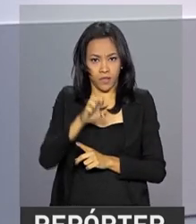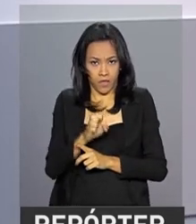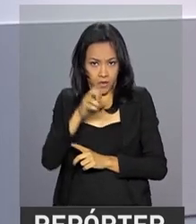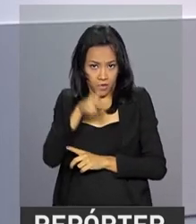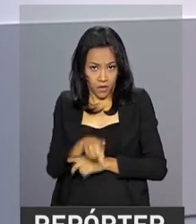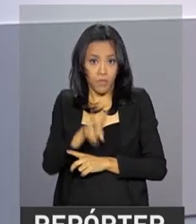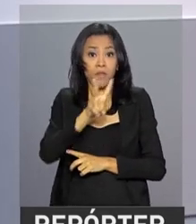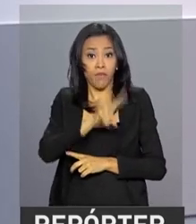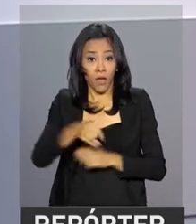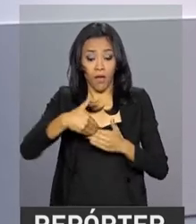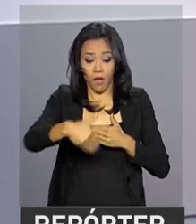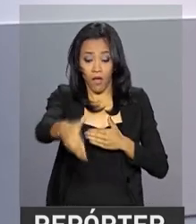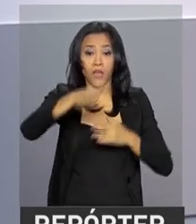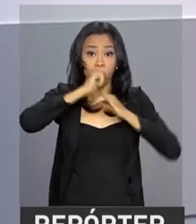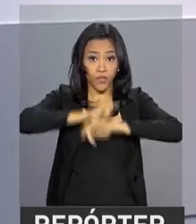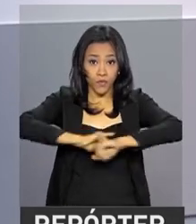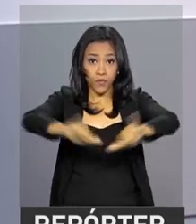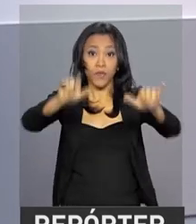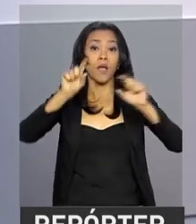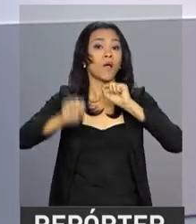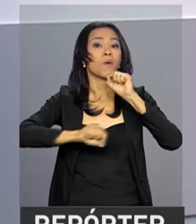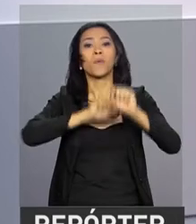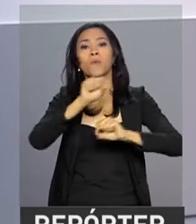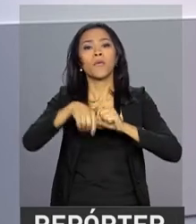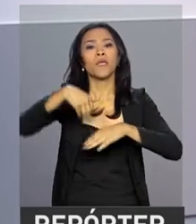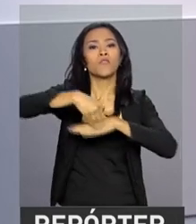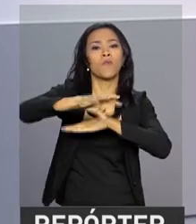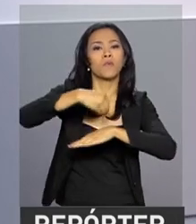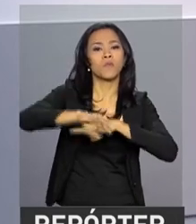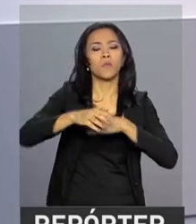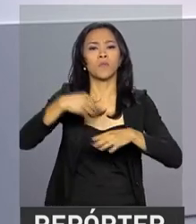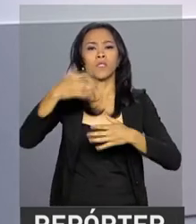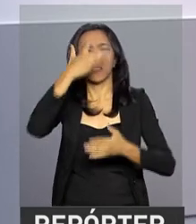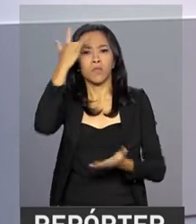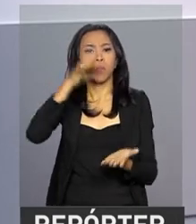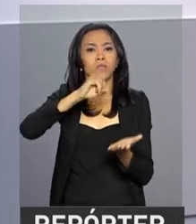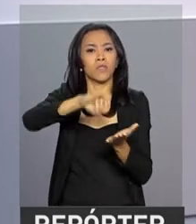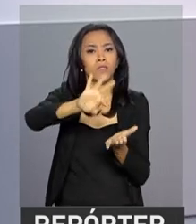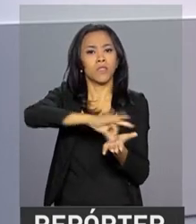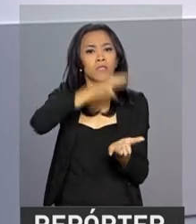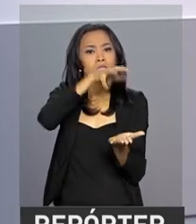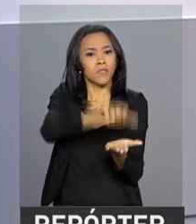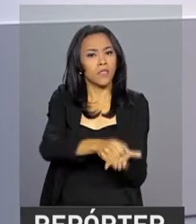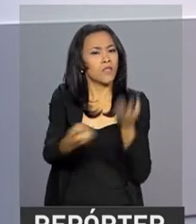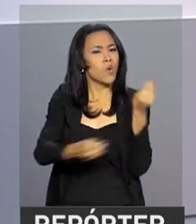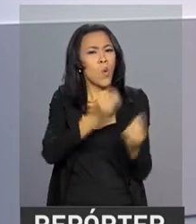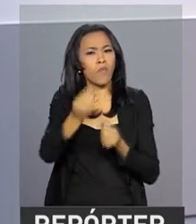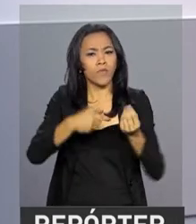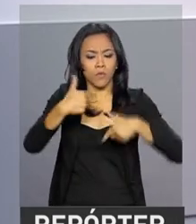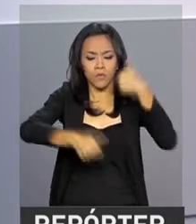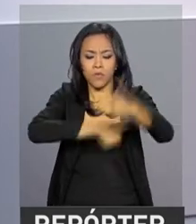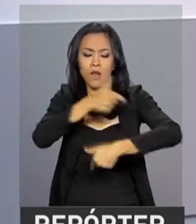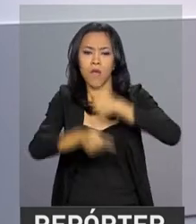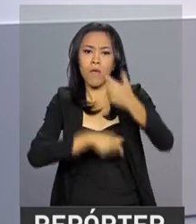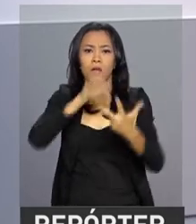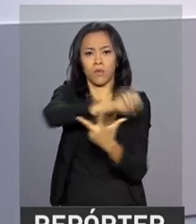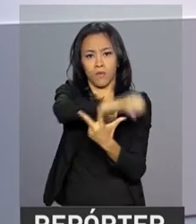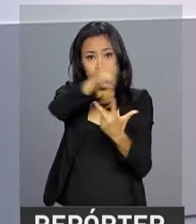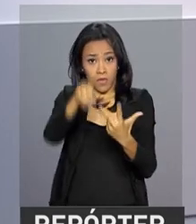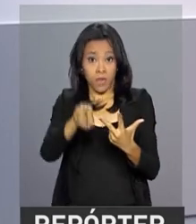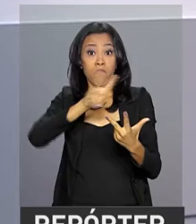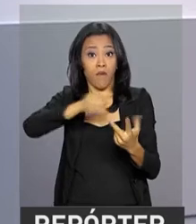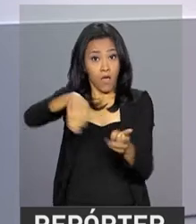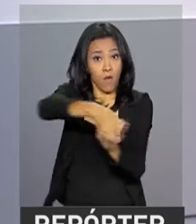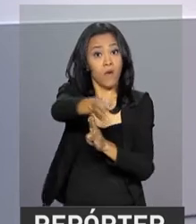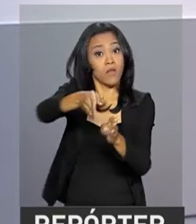inep divulgou divulga os dados consolidados de inscritos ea operação logística para o enem o inep também vai dar orientações aos participantes